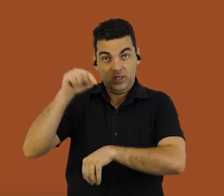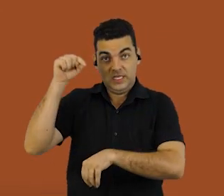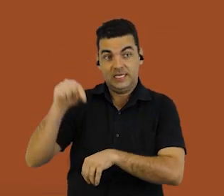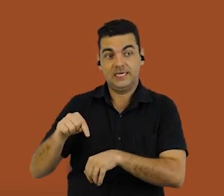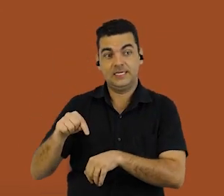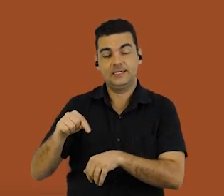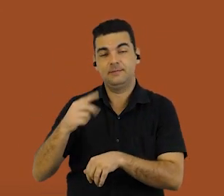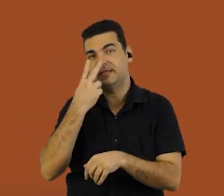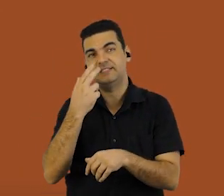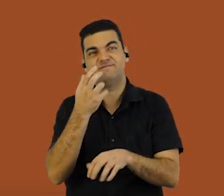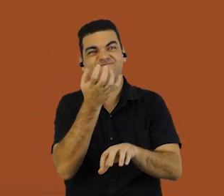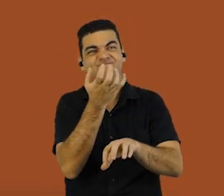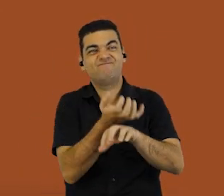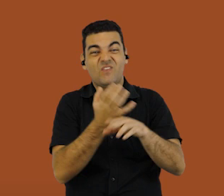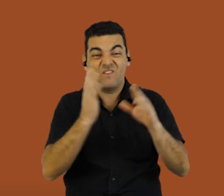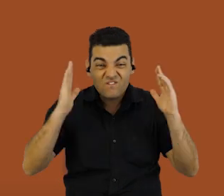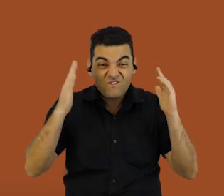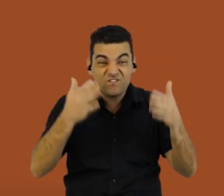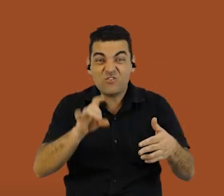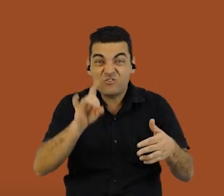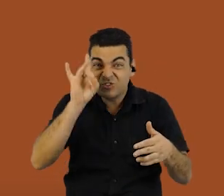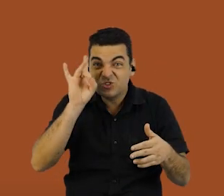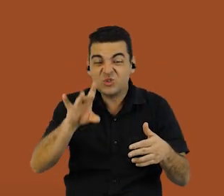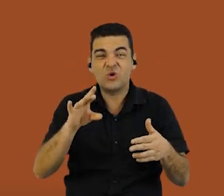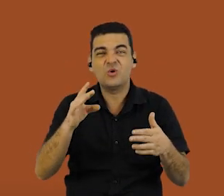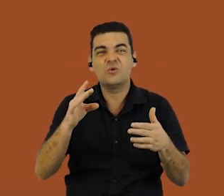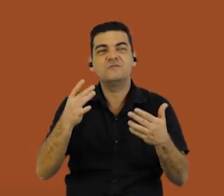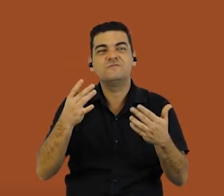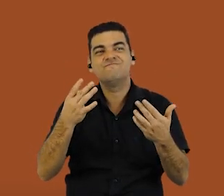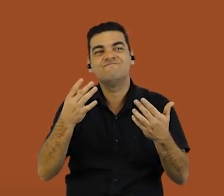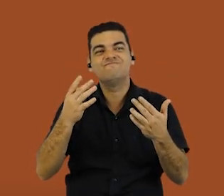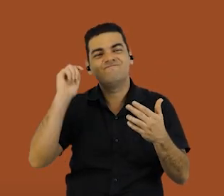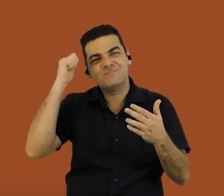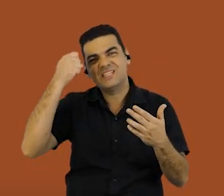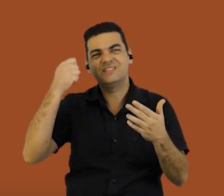gente não tem uma disciplina específica para tratar nem